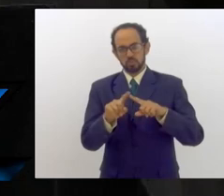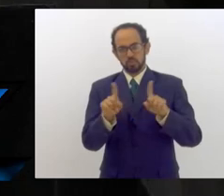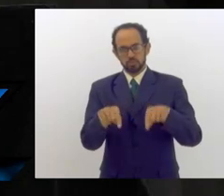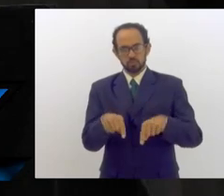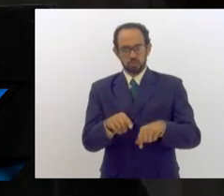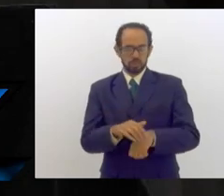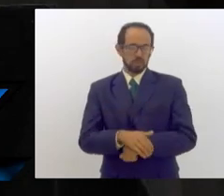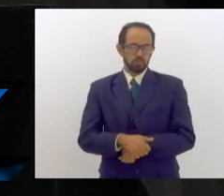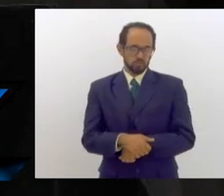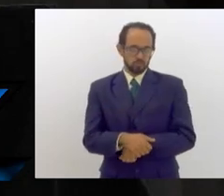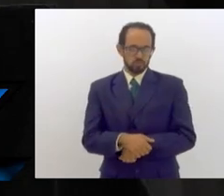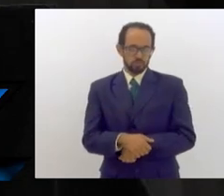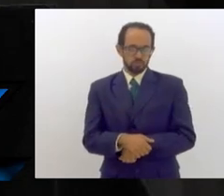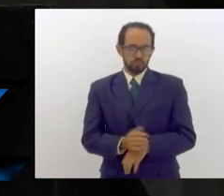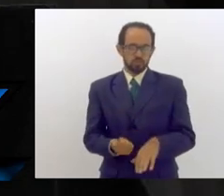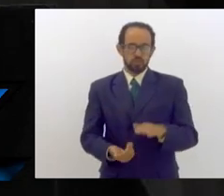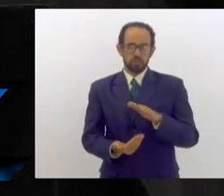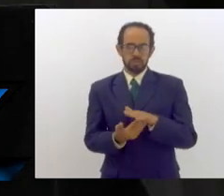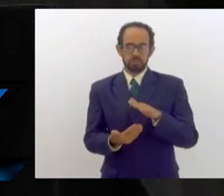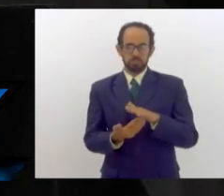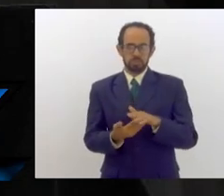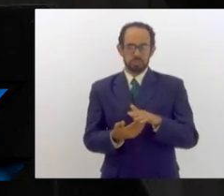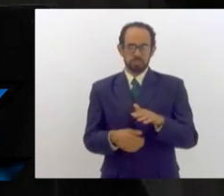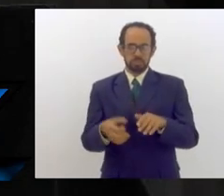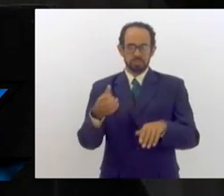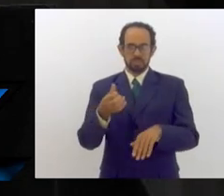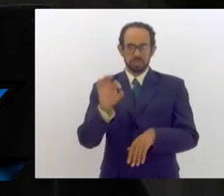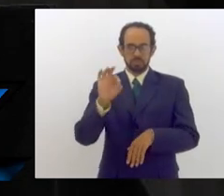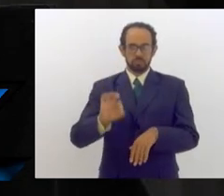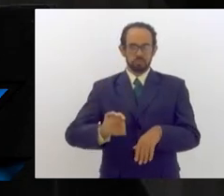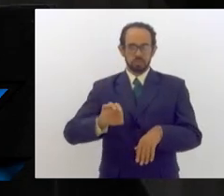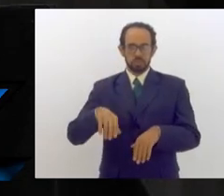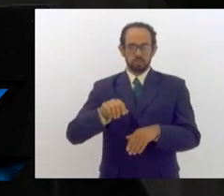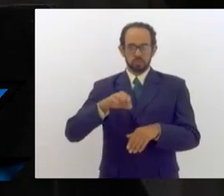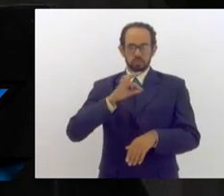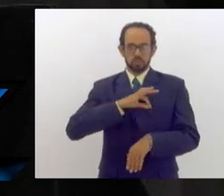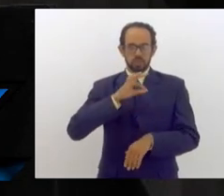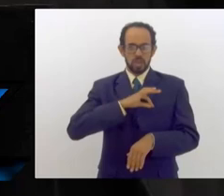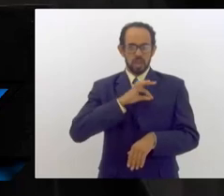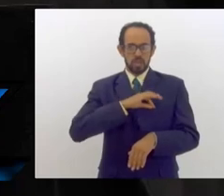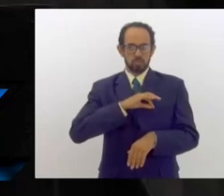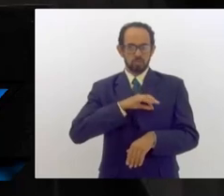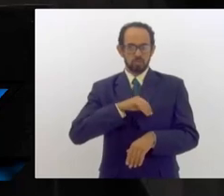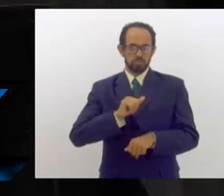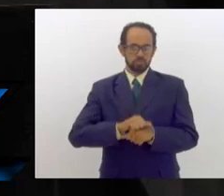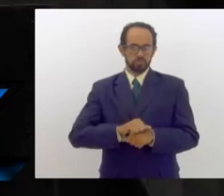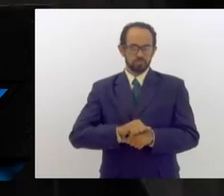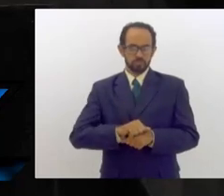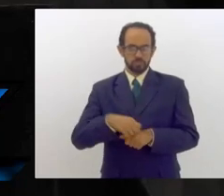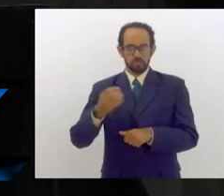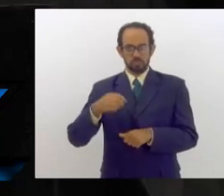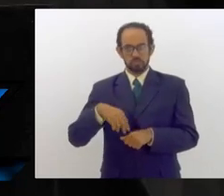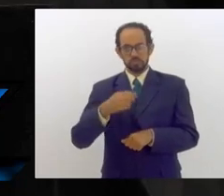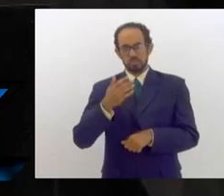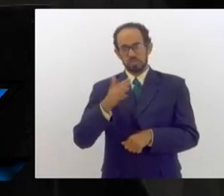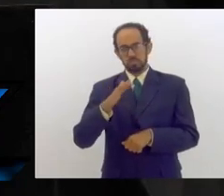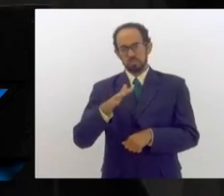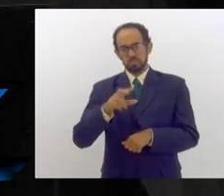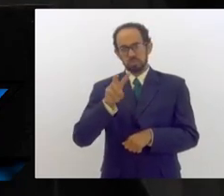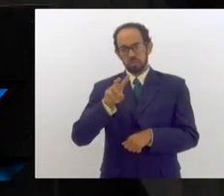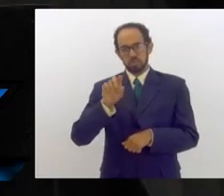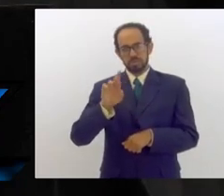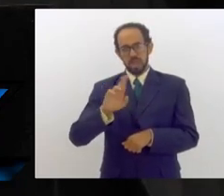não gastasse mais com 6% do salário mínimo que daria uma tarifa de dois reais